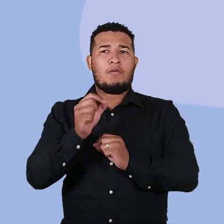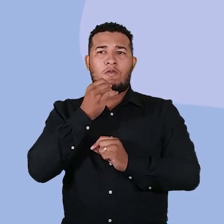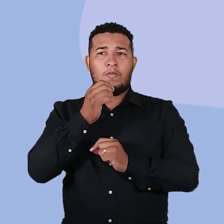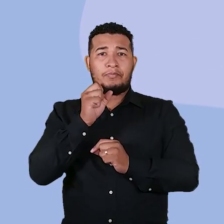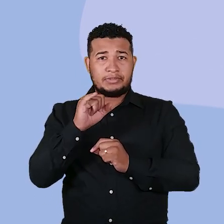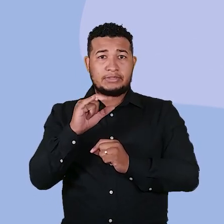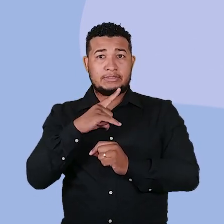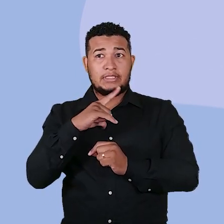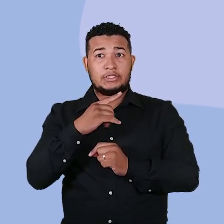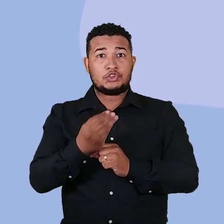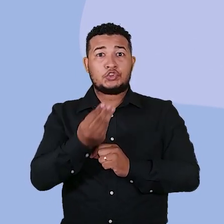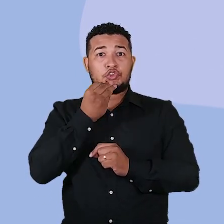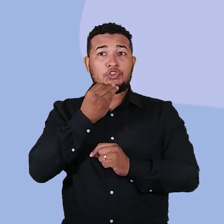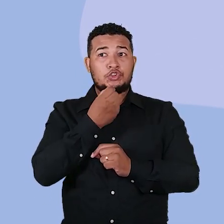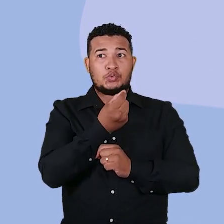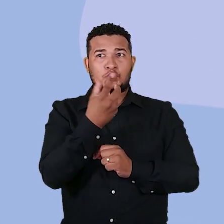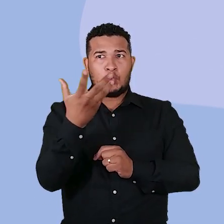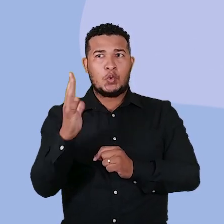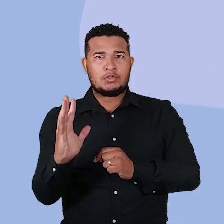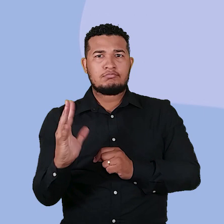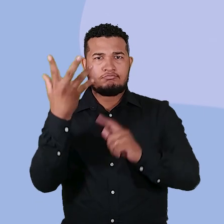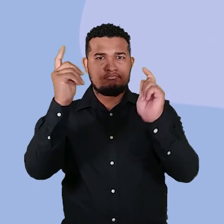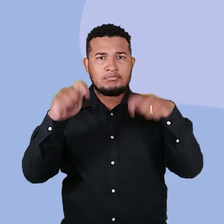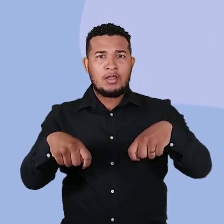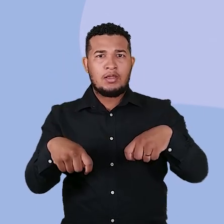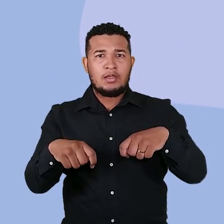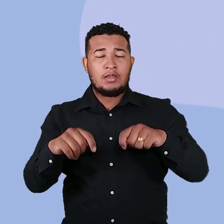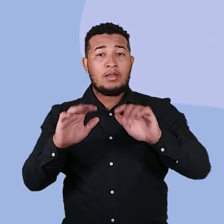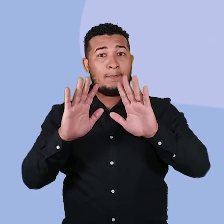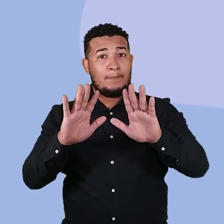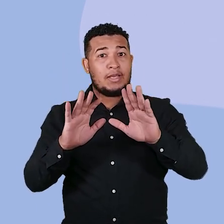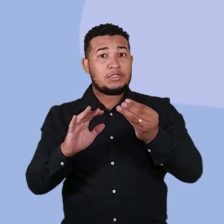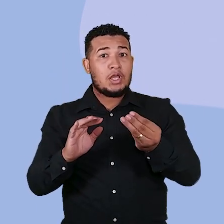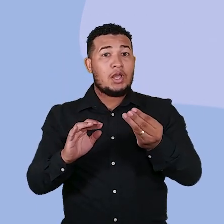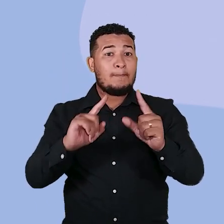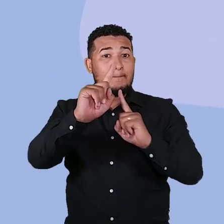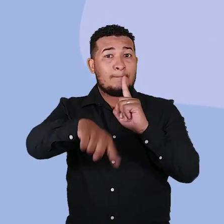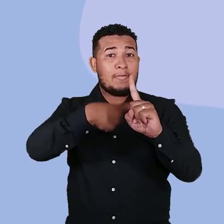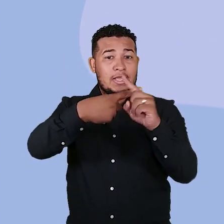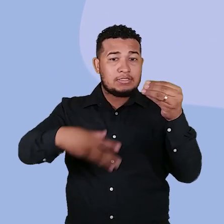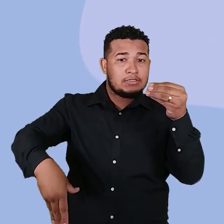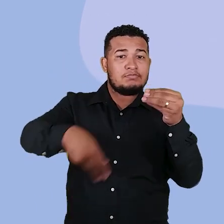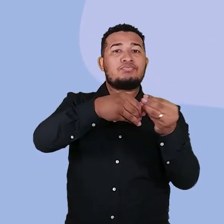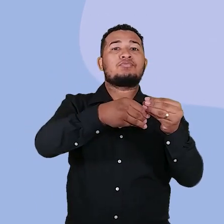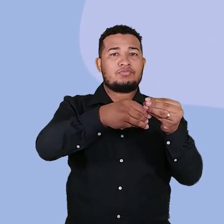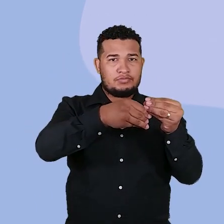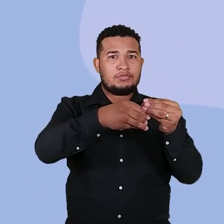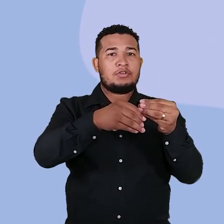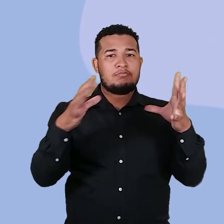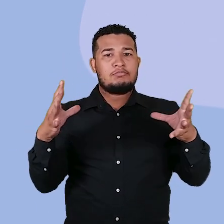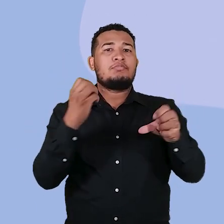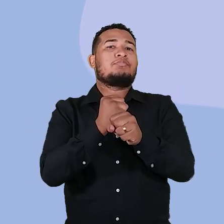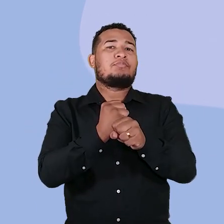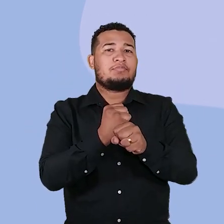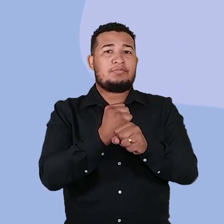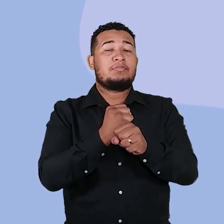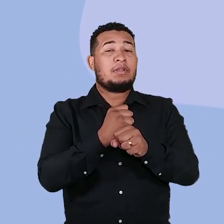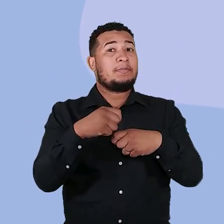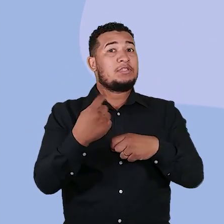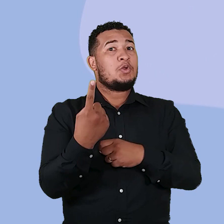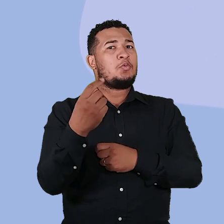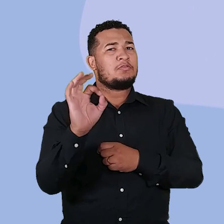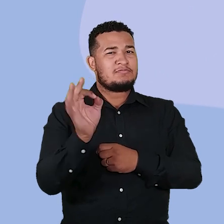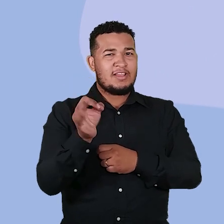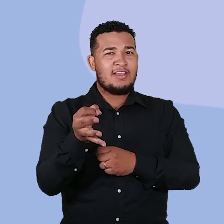olha só se você tem a chance de água acontecer mais a chance do complementar disso acontecer